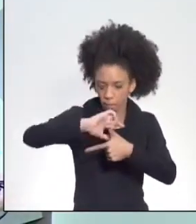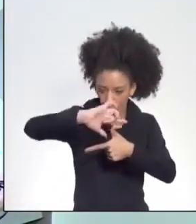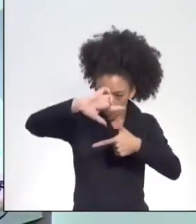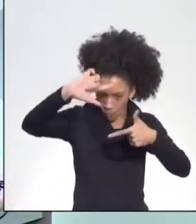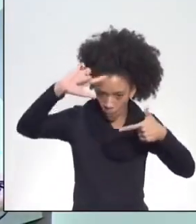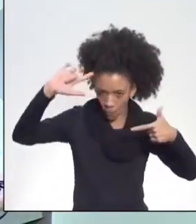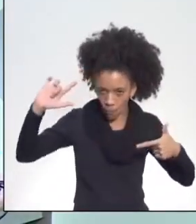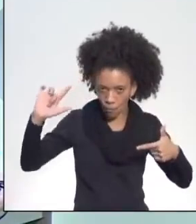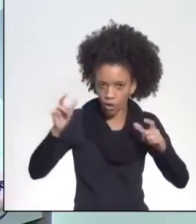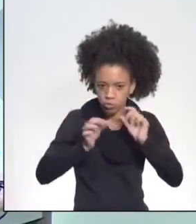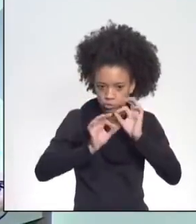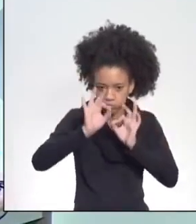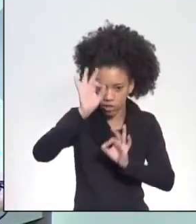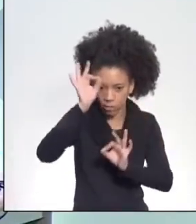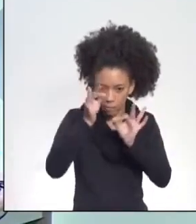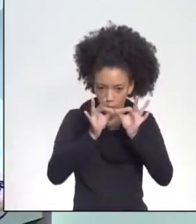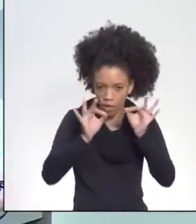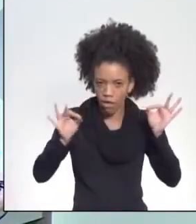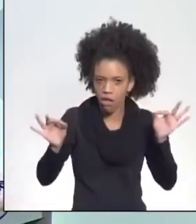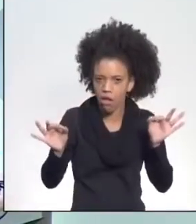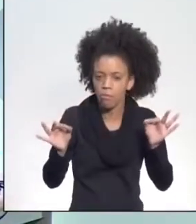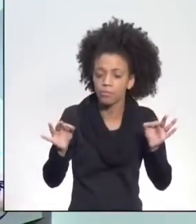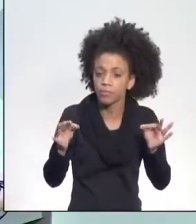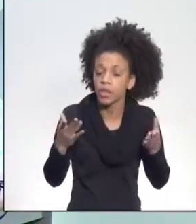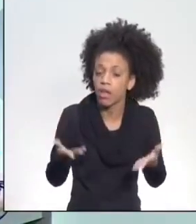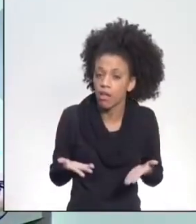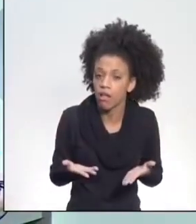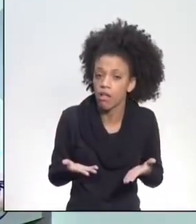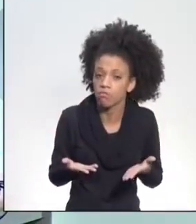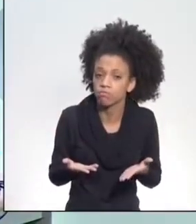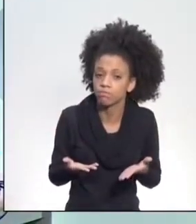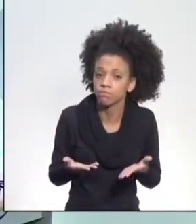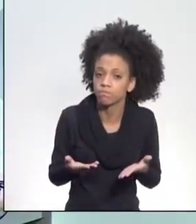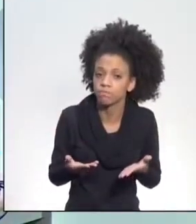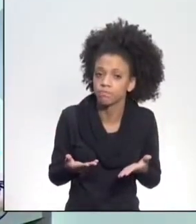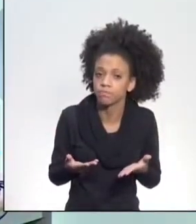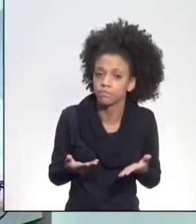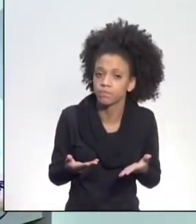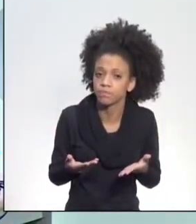o tamanho, a dimensão das imagens, elas acabam